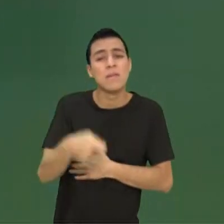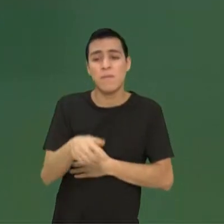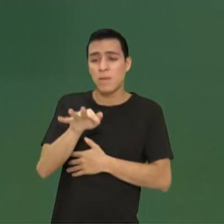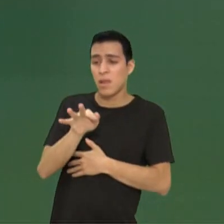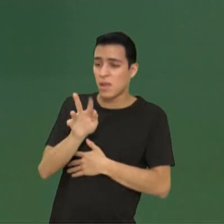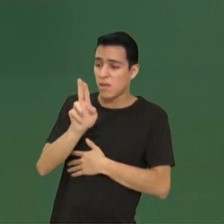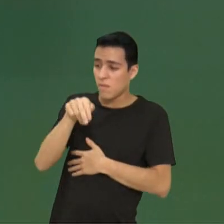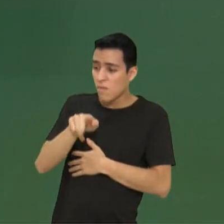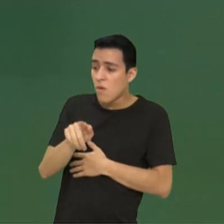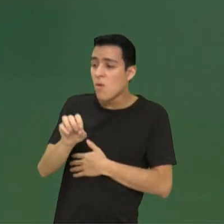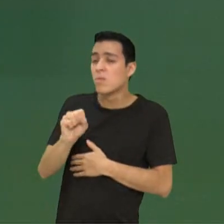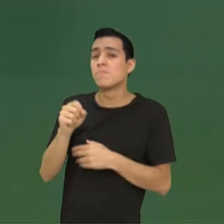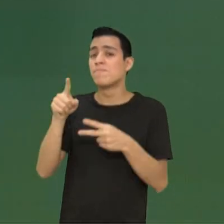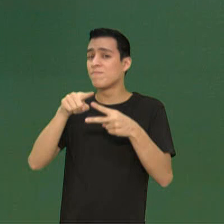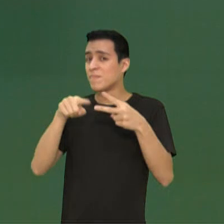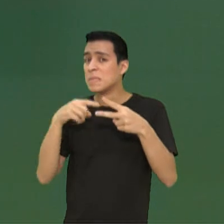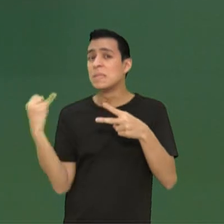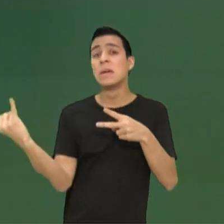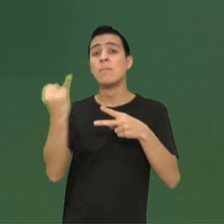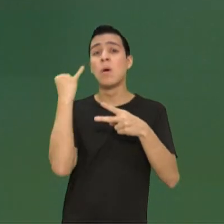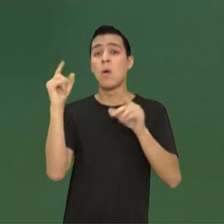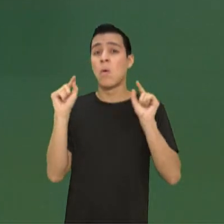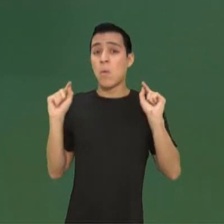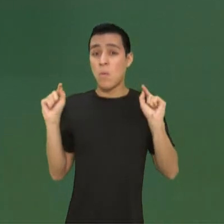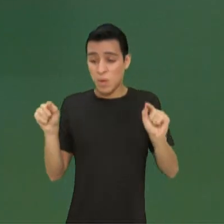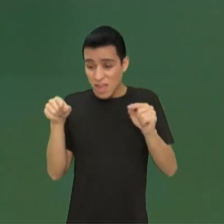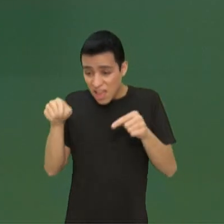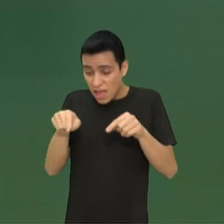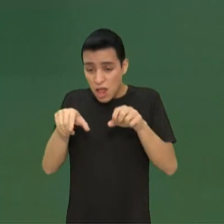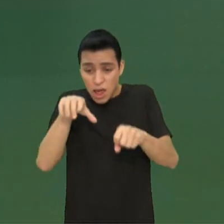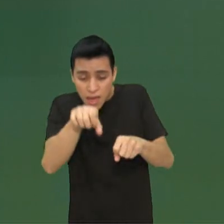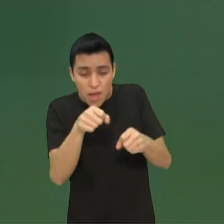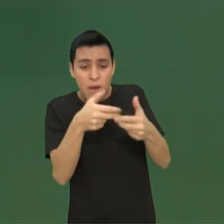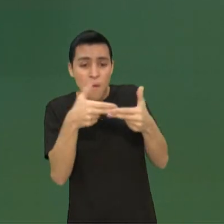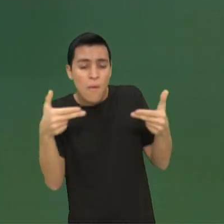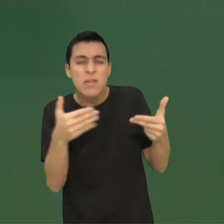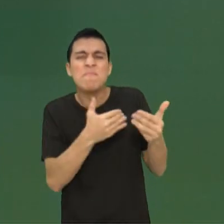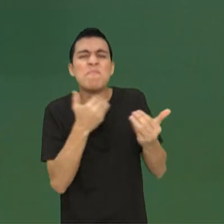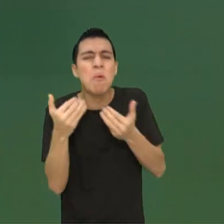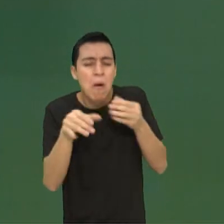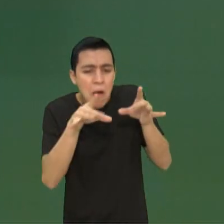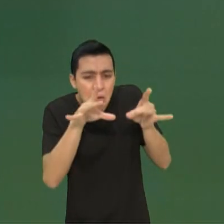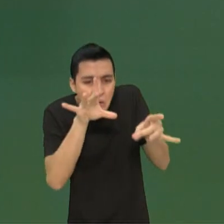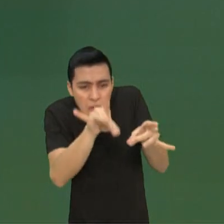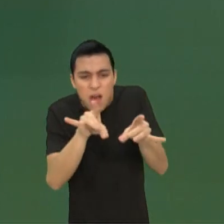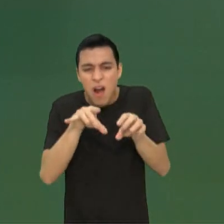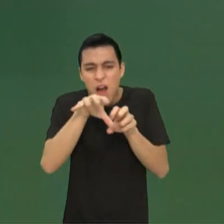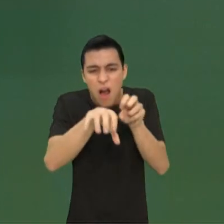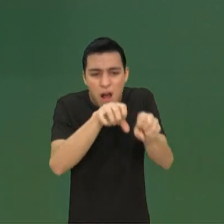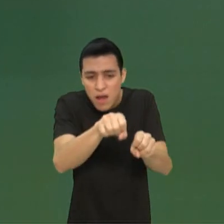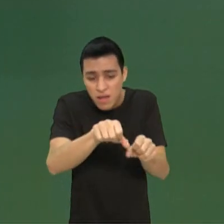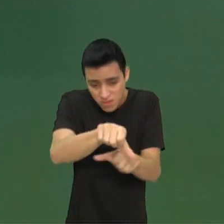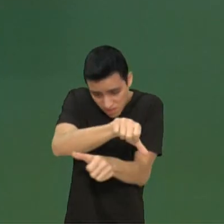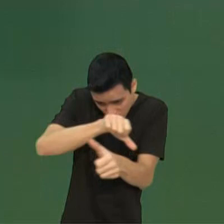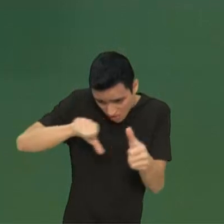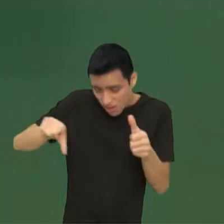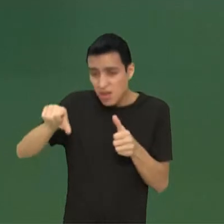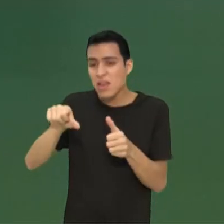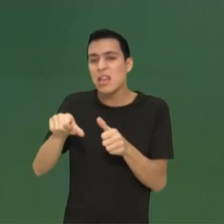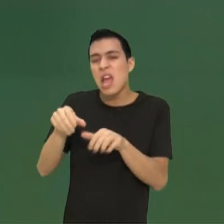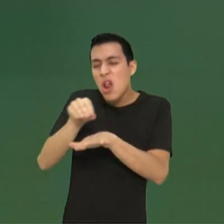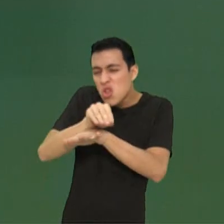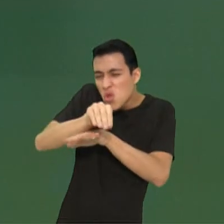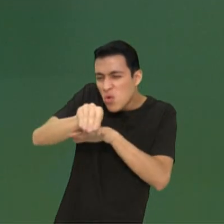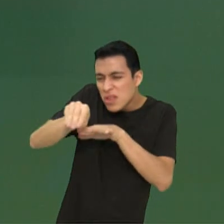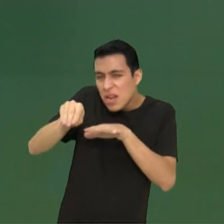fungos? Duas coisas importantes. Se alimentam de matéria orgânica morta, decomposição, transforma-se em nutrientes,